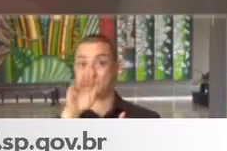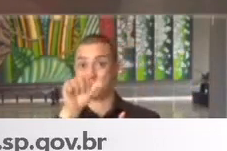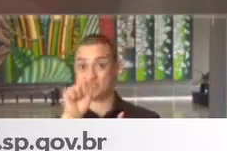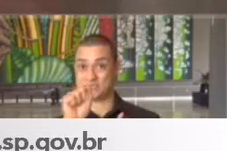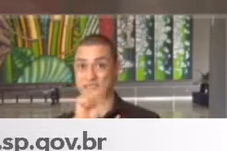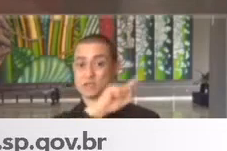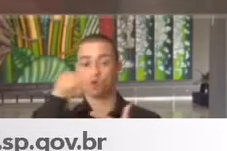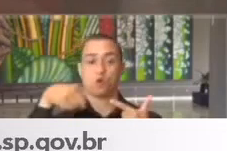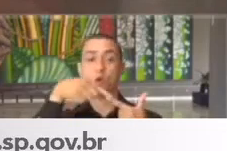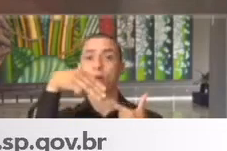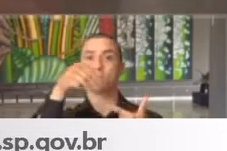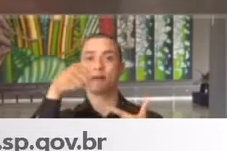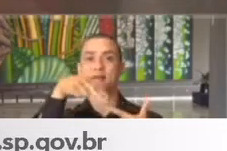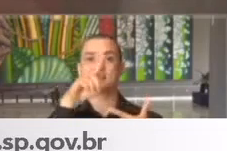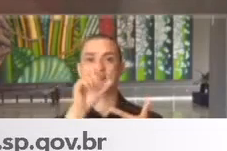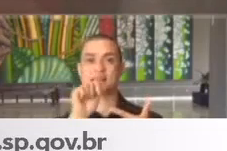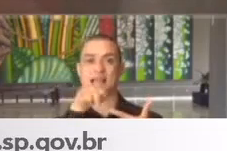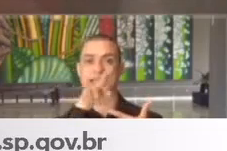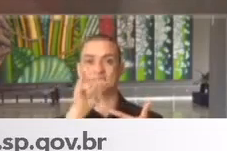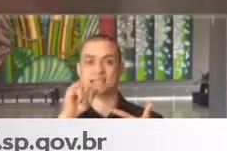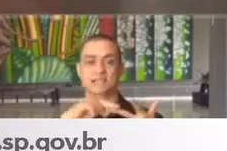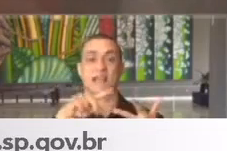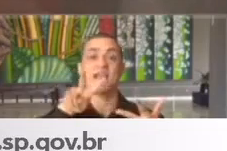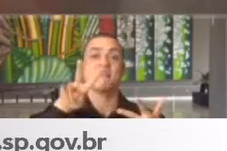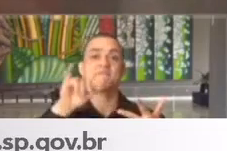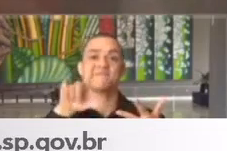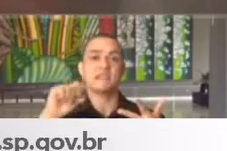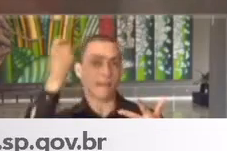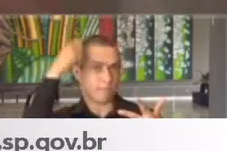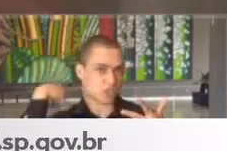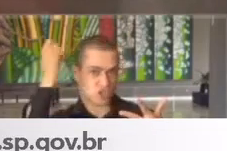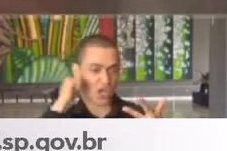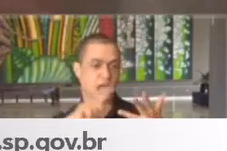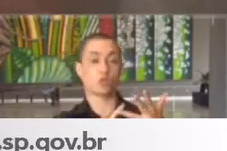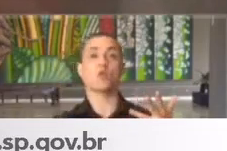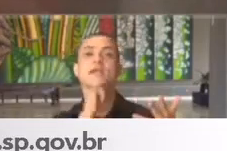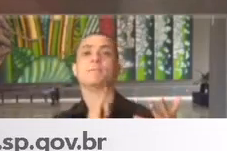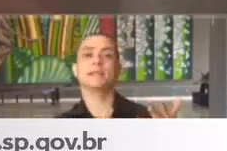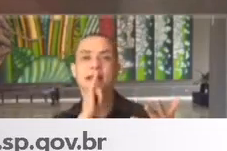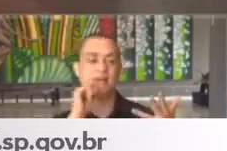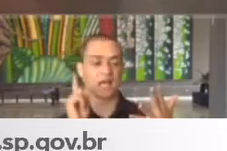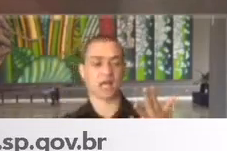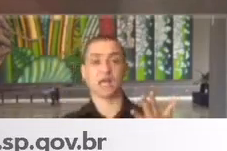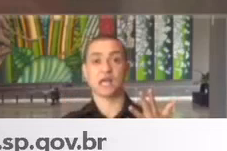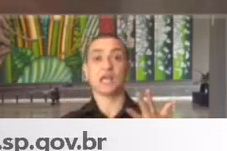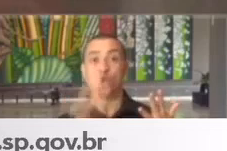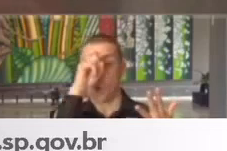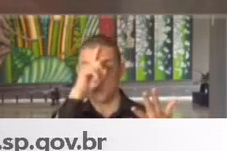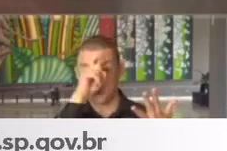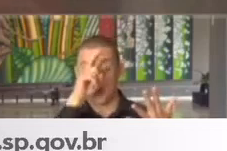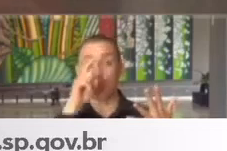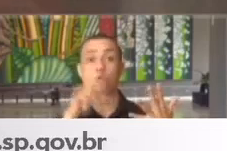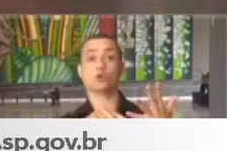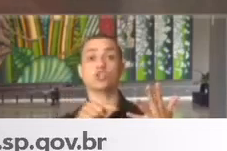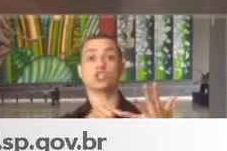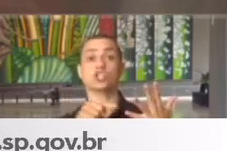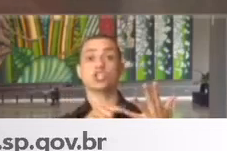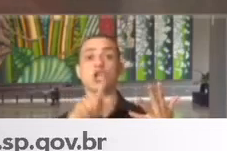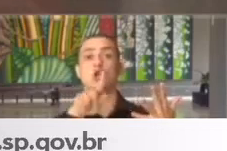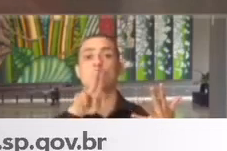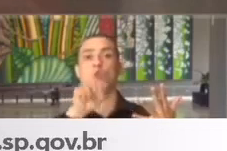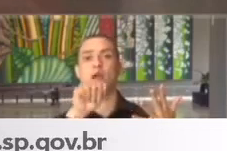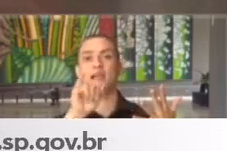do Mandaqui, Hospital Geral da Vila Penteado, Hospital Ipiranga e Hospital Geral de